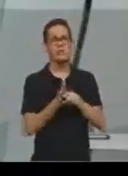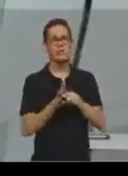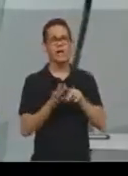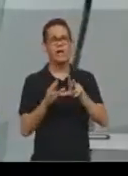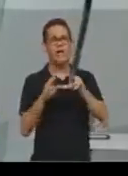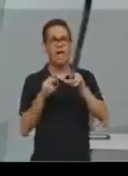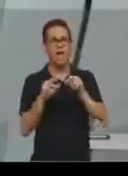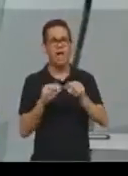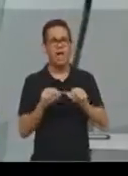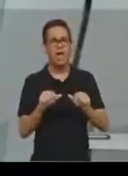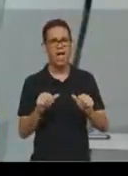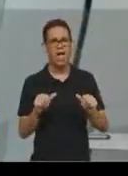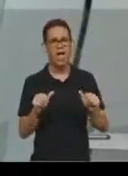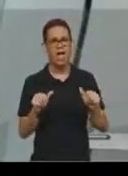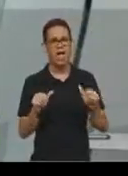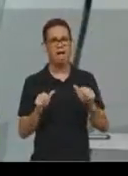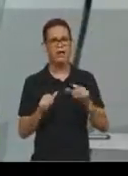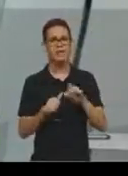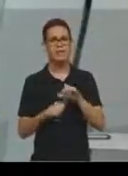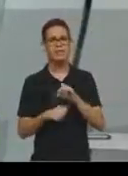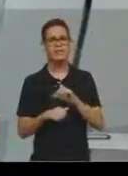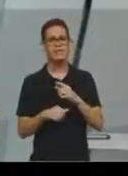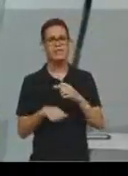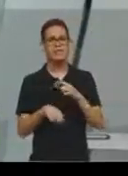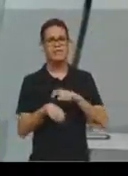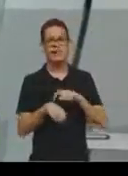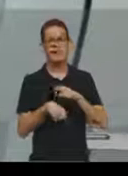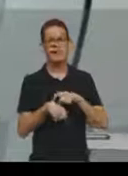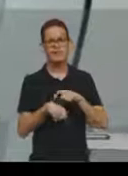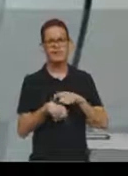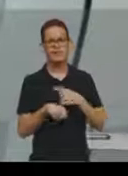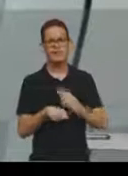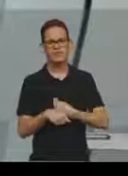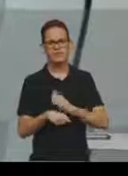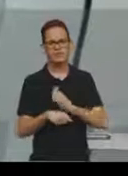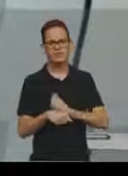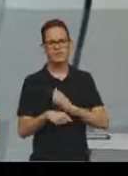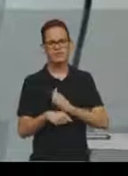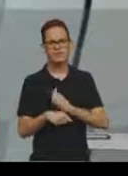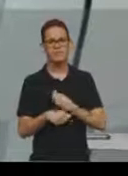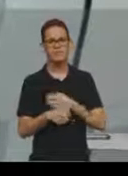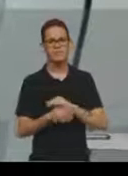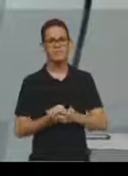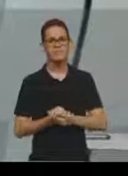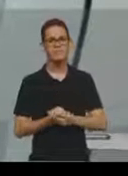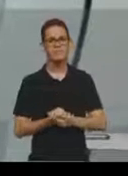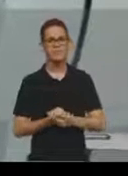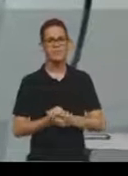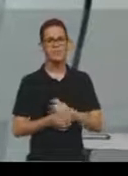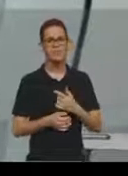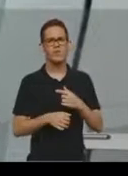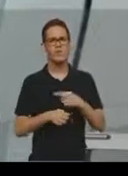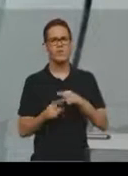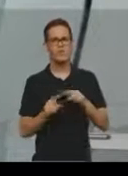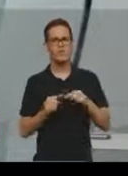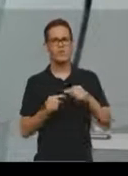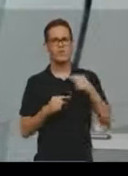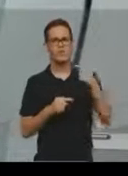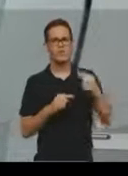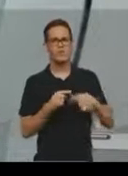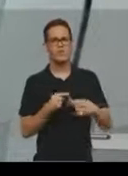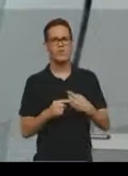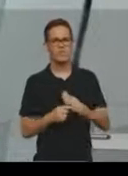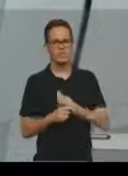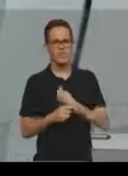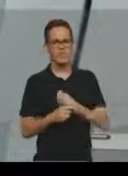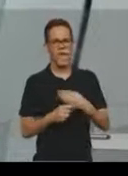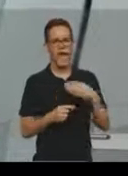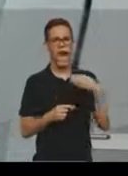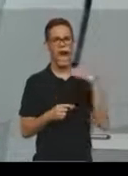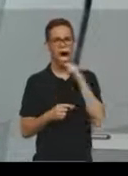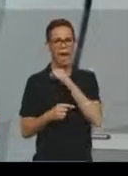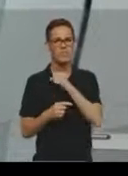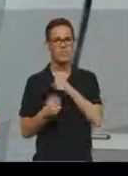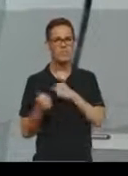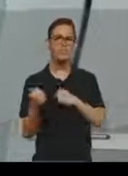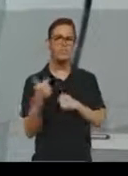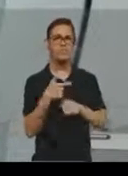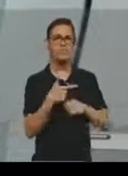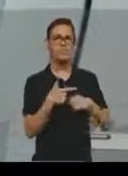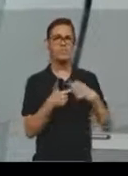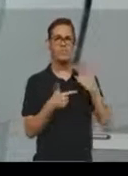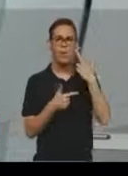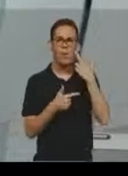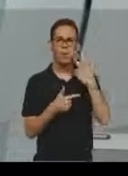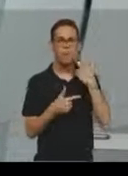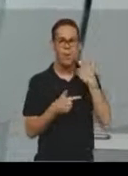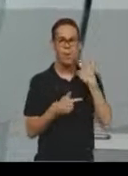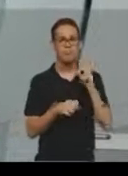decompõe no sentido da durabilidade, digamos assim, da vida dela. O ciclo de vida dela vai ser um ciclo de vida mais curto e mais simples,